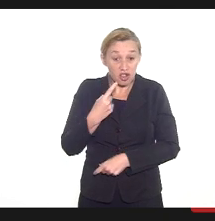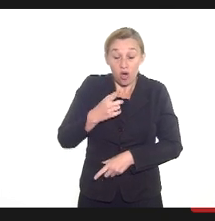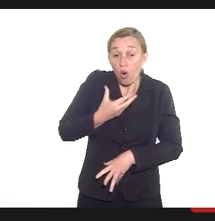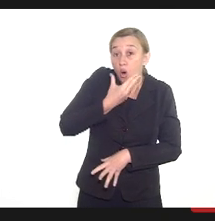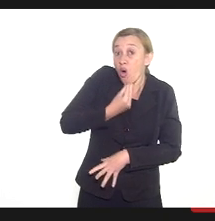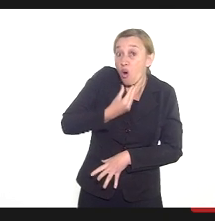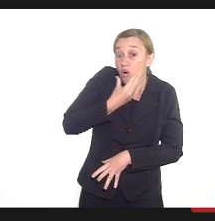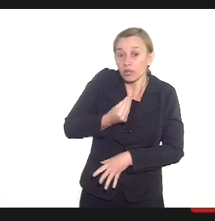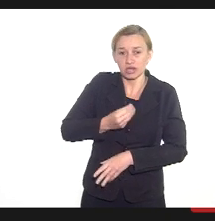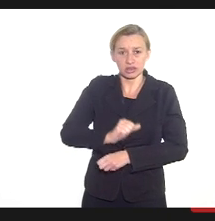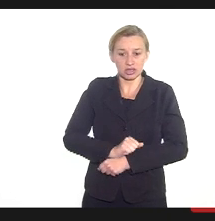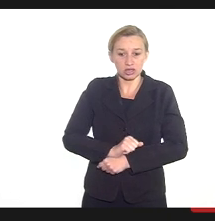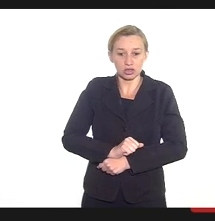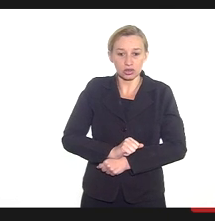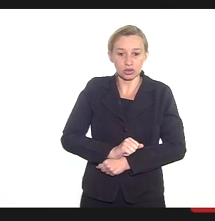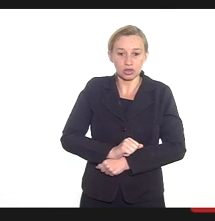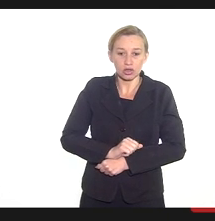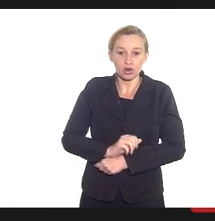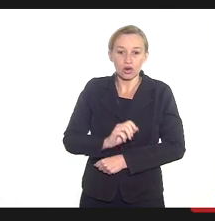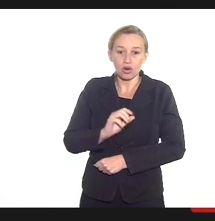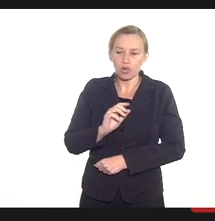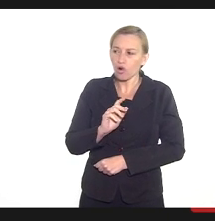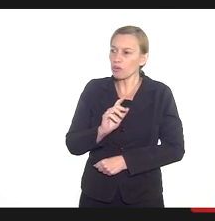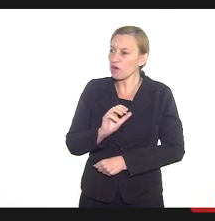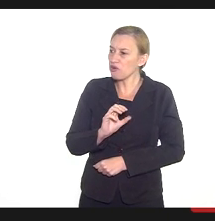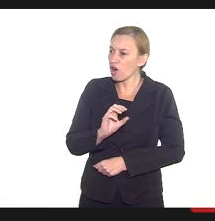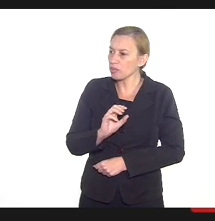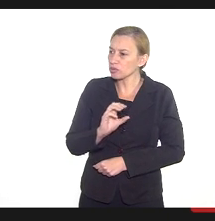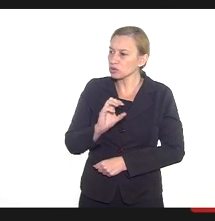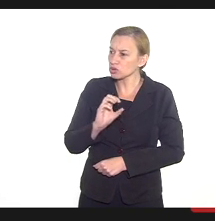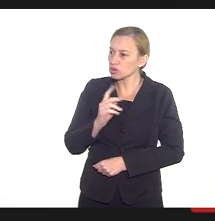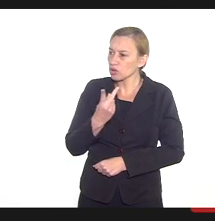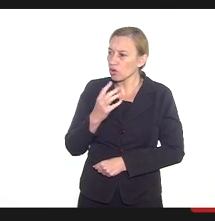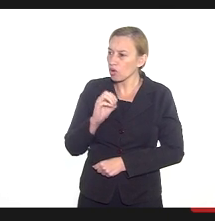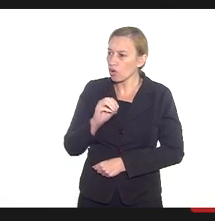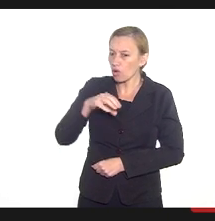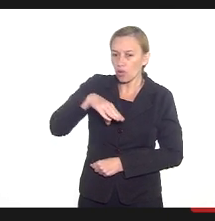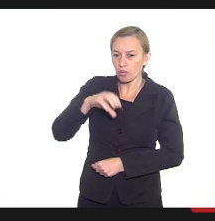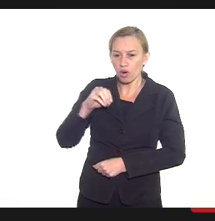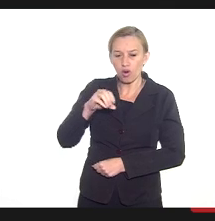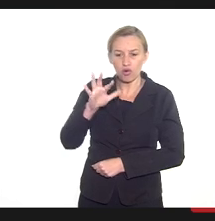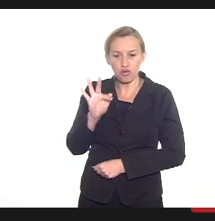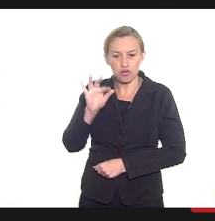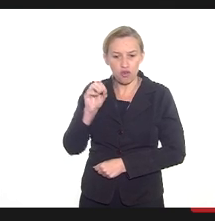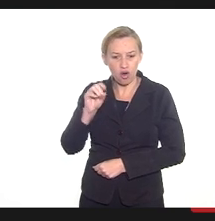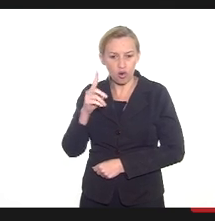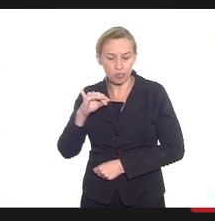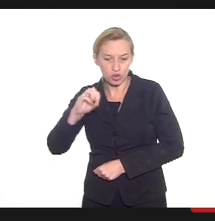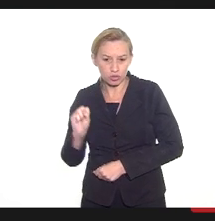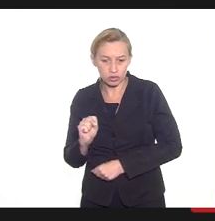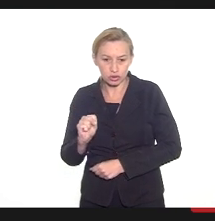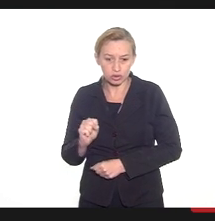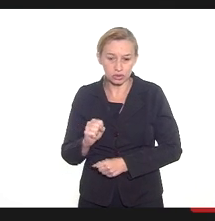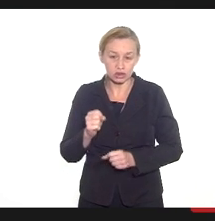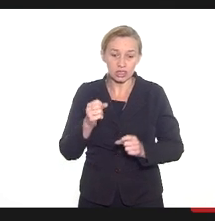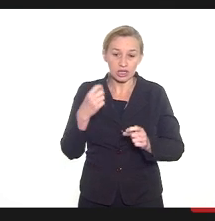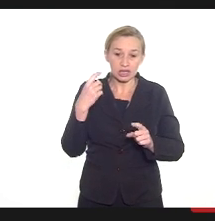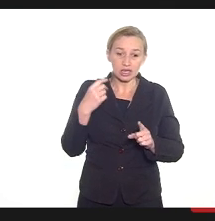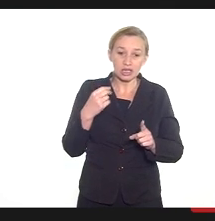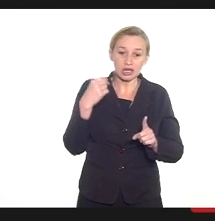homens homofóbicos, com homens que agridem suas mulheres dentro de